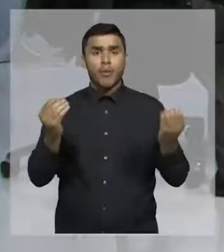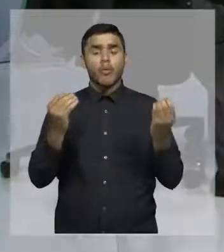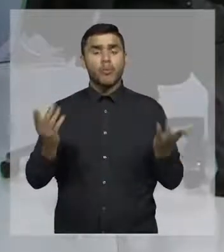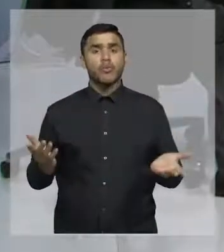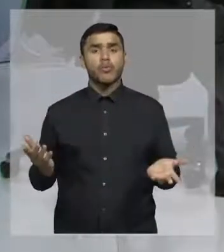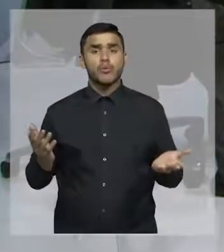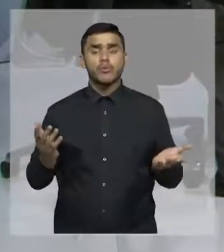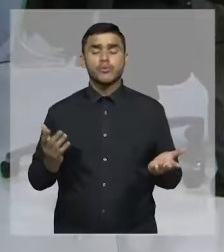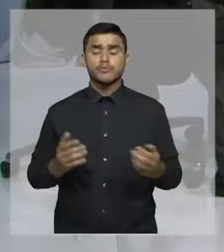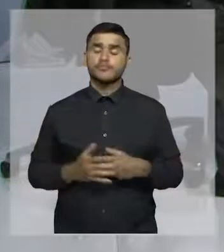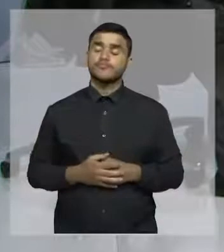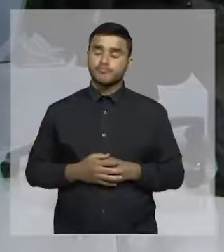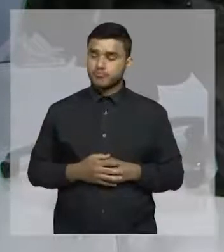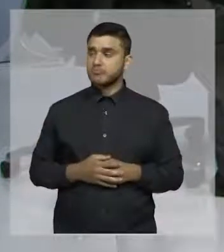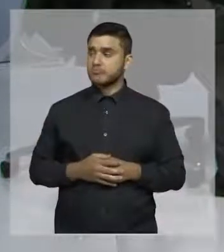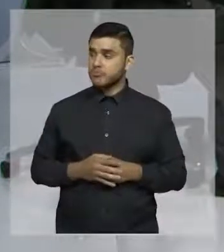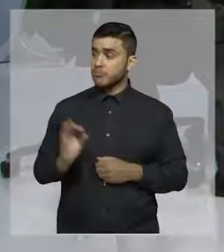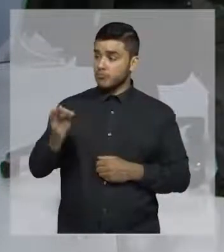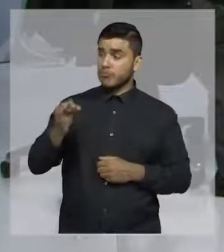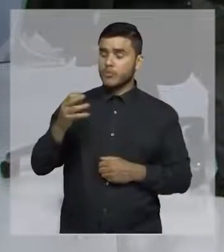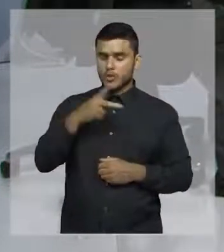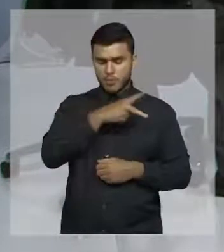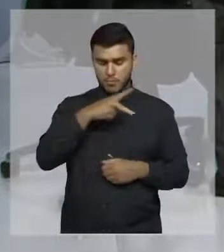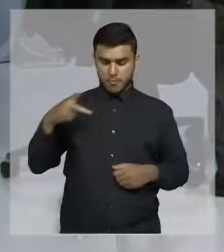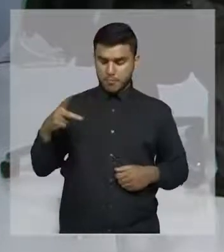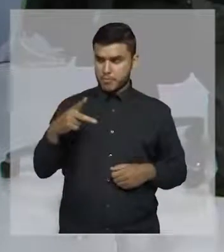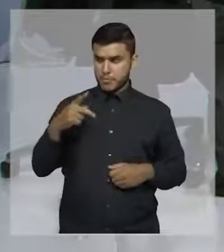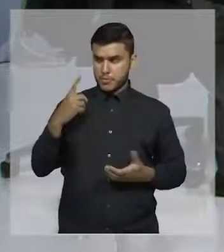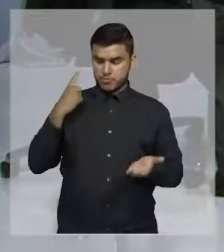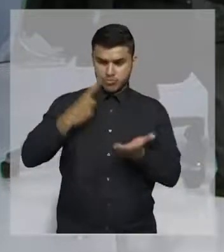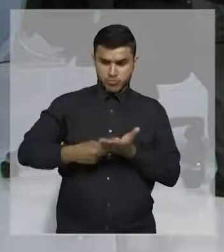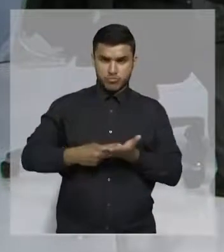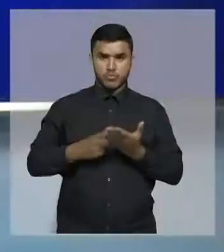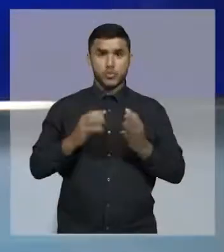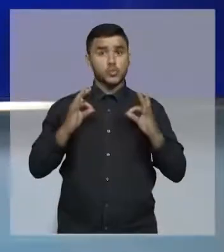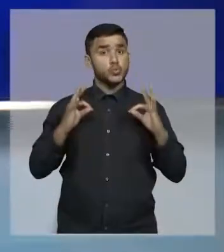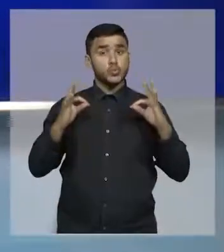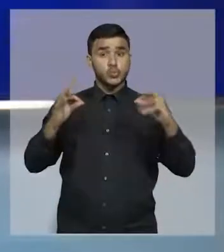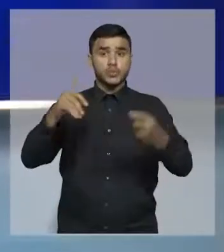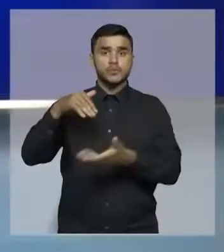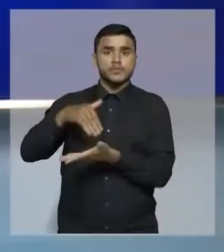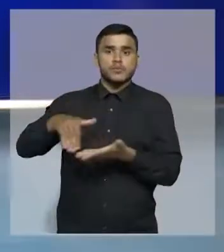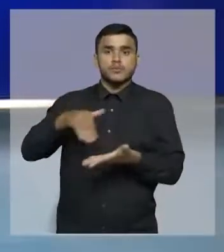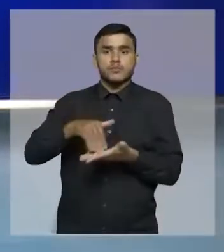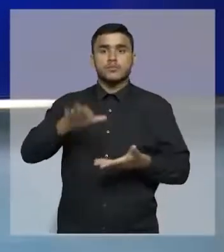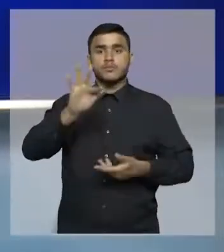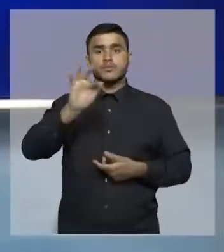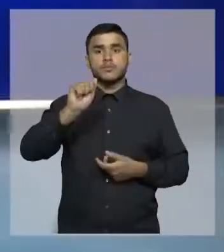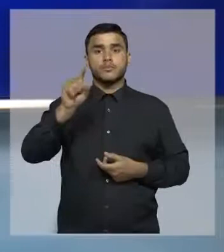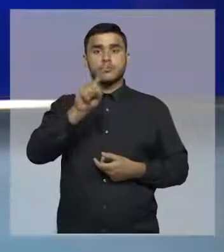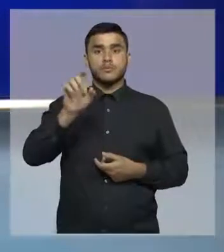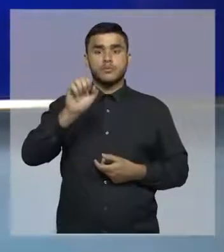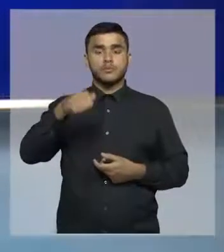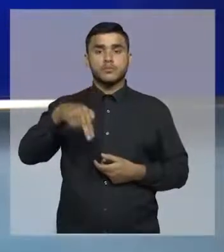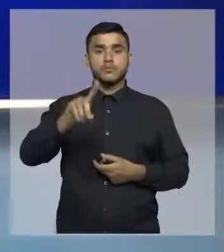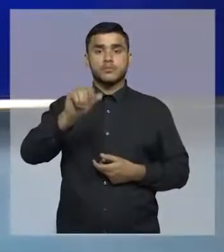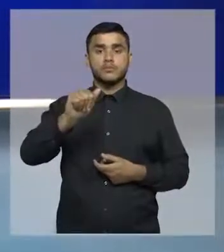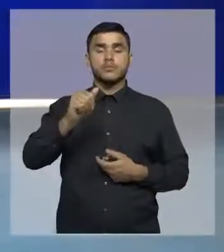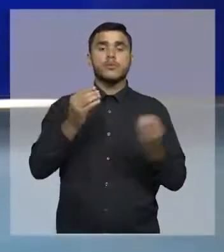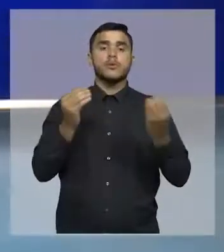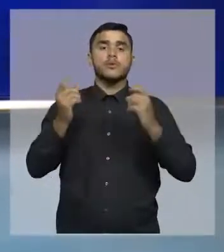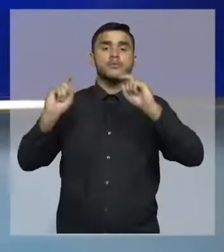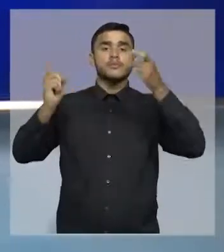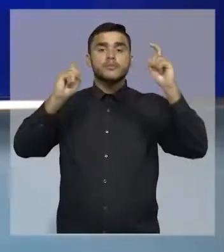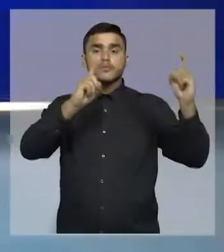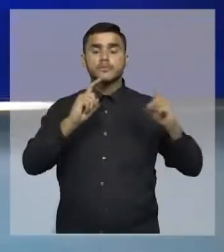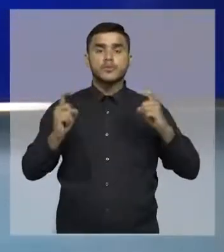os secretários de Fazenda na última sexta-feira para uma reunião, exatamente para discutir as alíquotas do ICMS